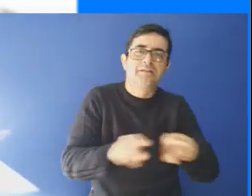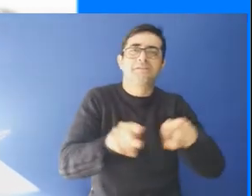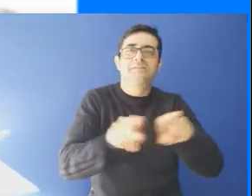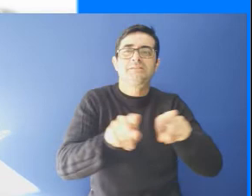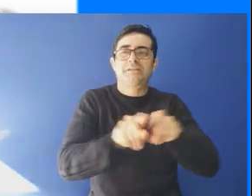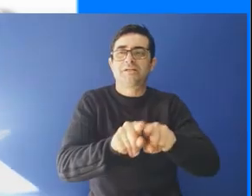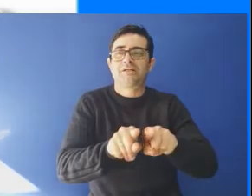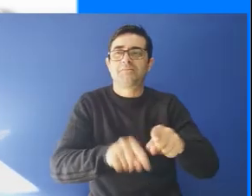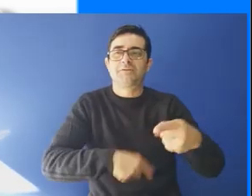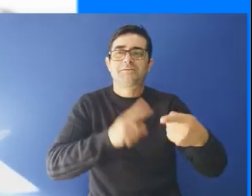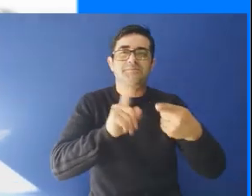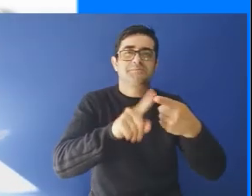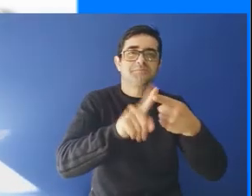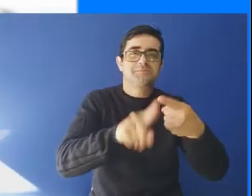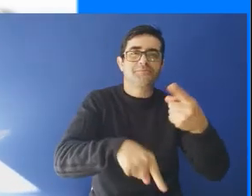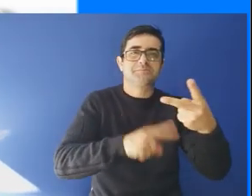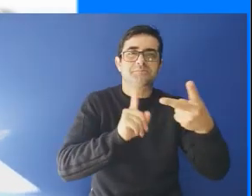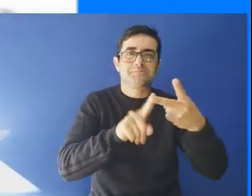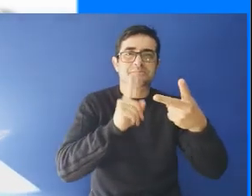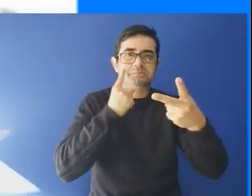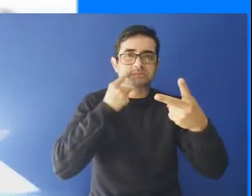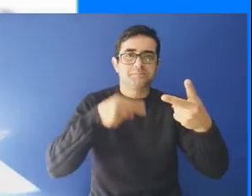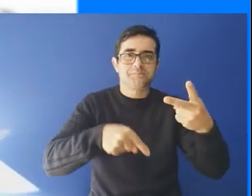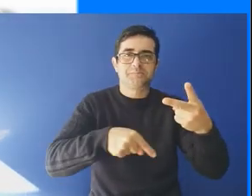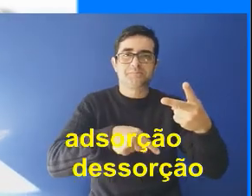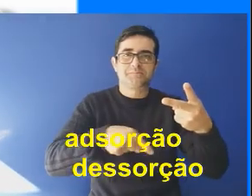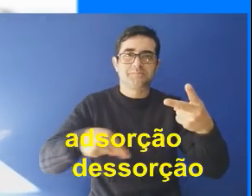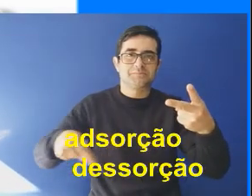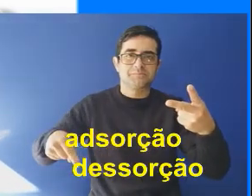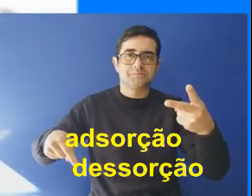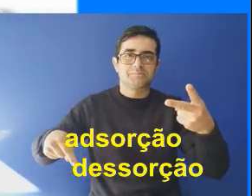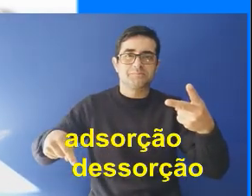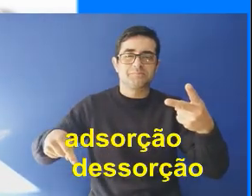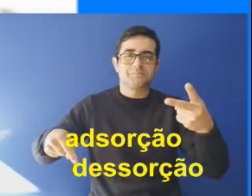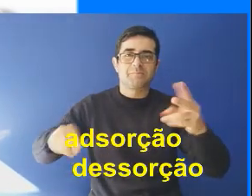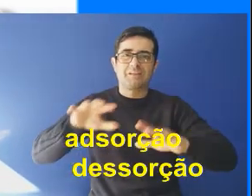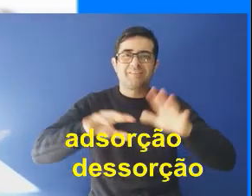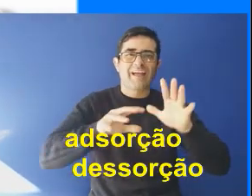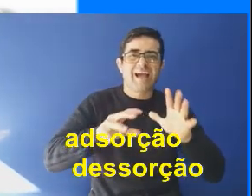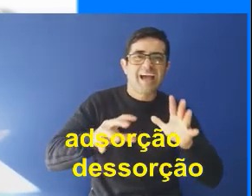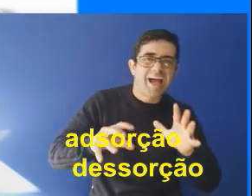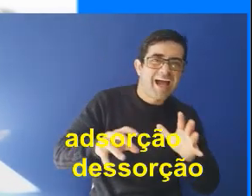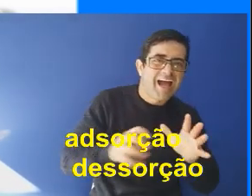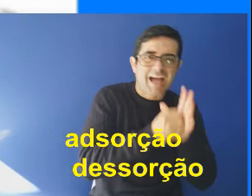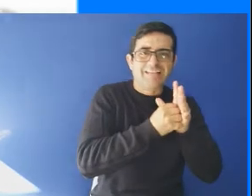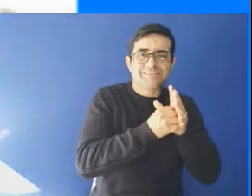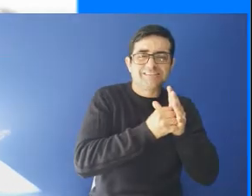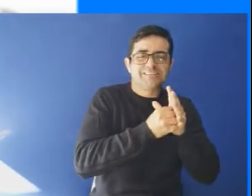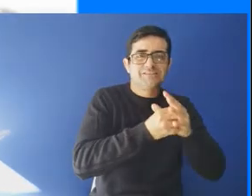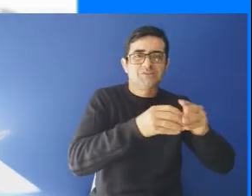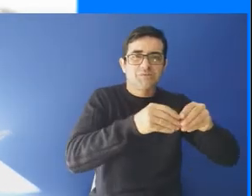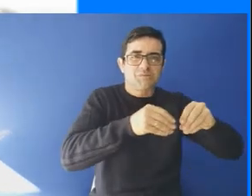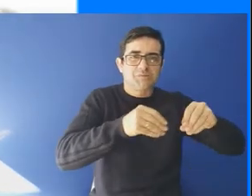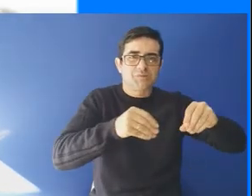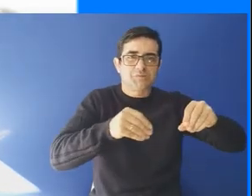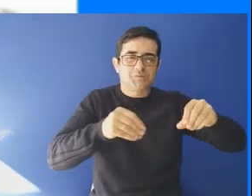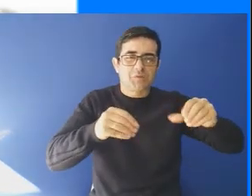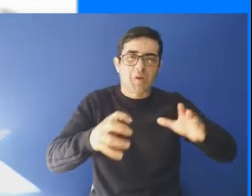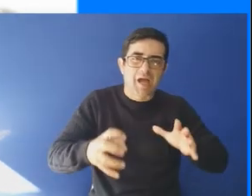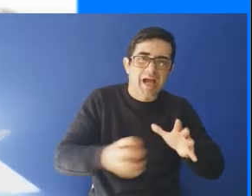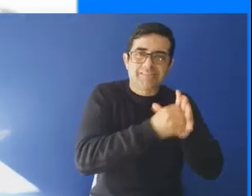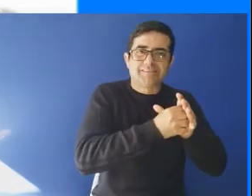solo. Nós temos fenômenos de adsorção e dessorção, em que esse poluente se prende à partícula do solo, que acaba funcionando